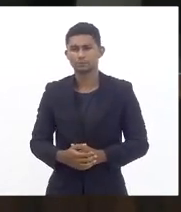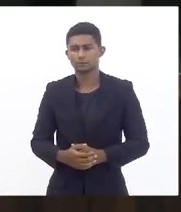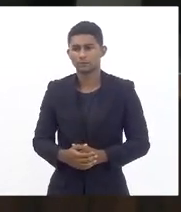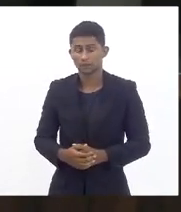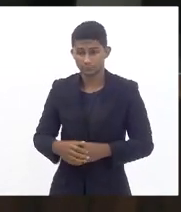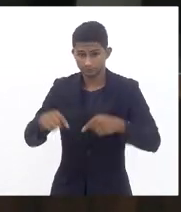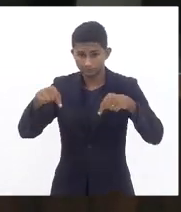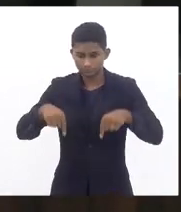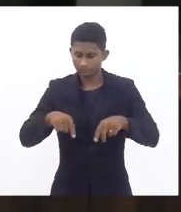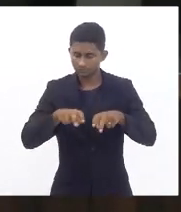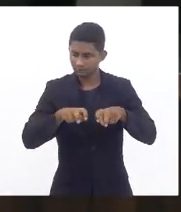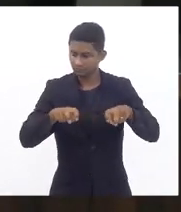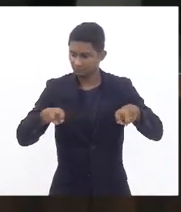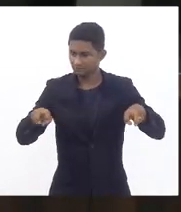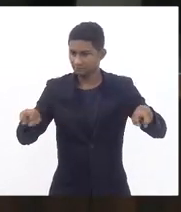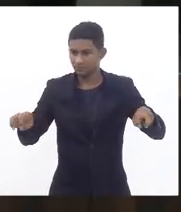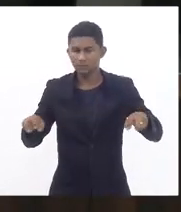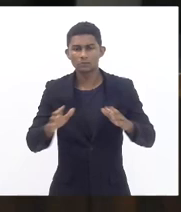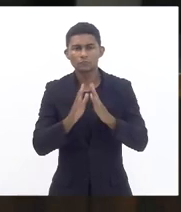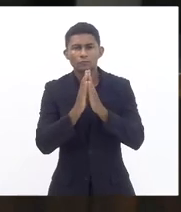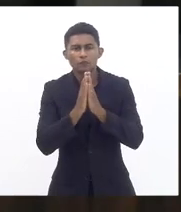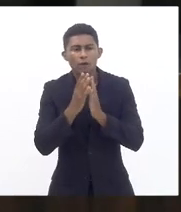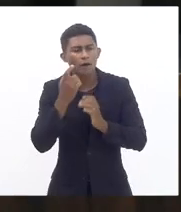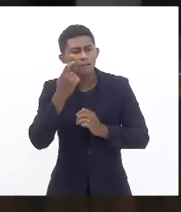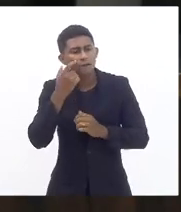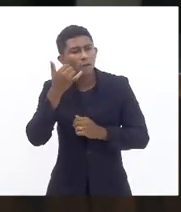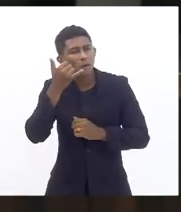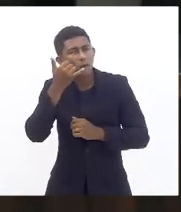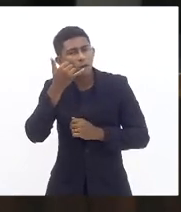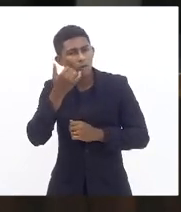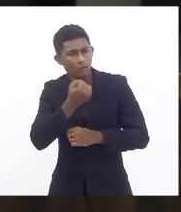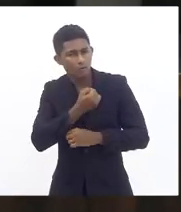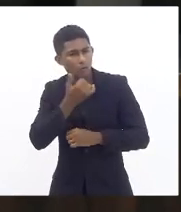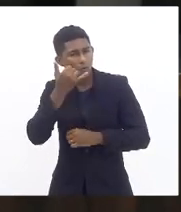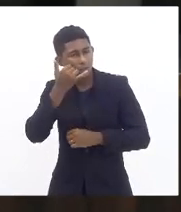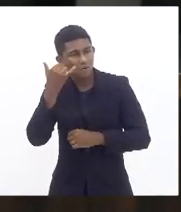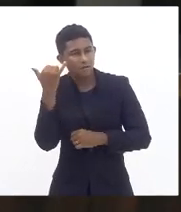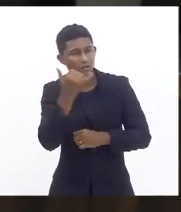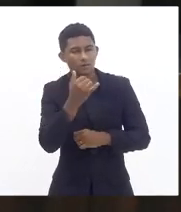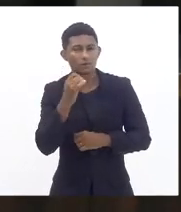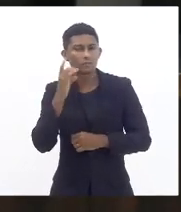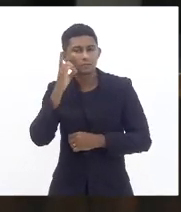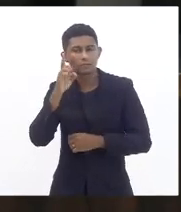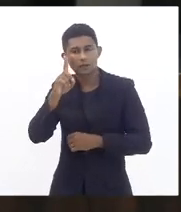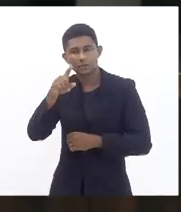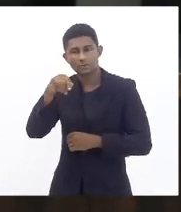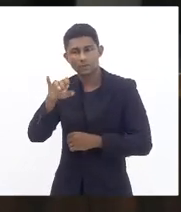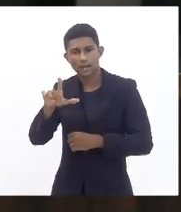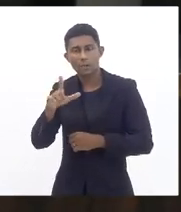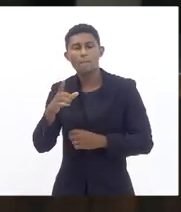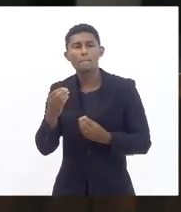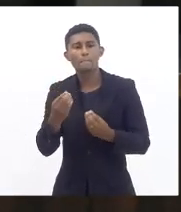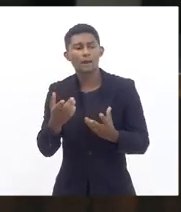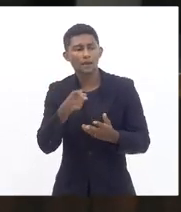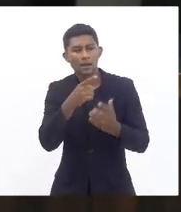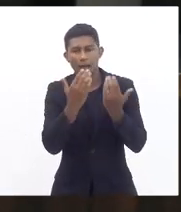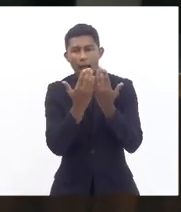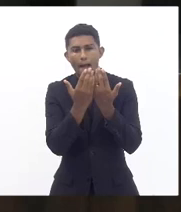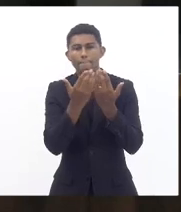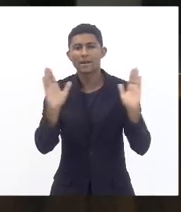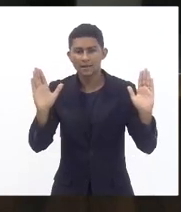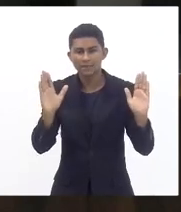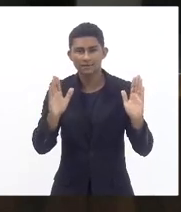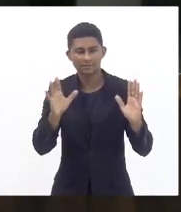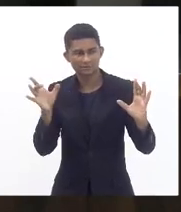à mesa, Marquinhos, que faça contato com o deputado Daniel Librelon, para ver se ele abre coautoria aos demais deputados, que eu não